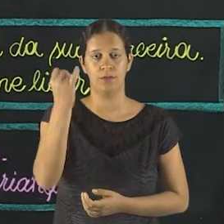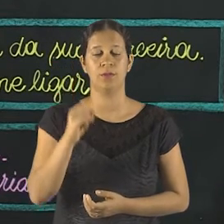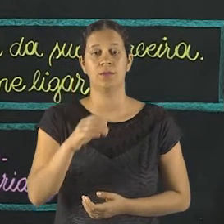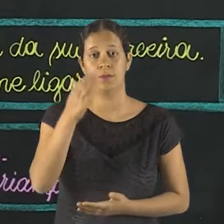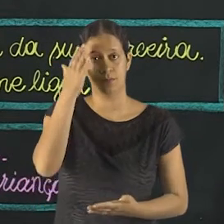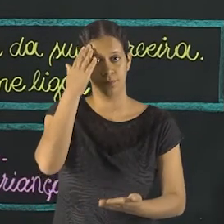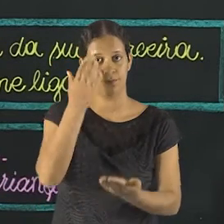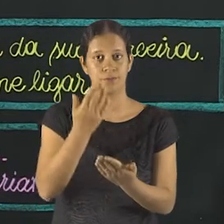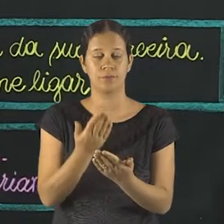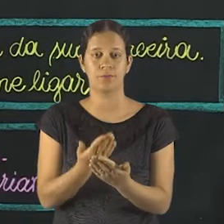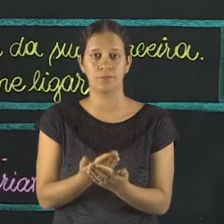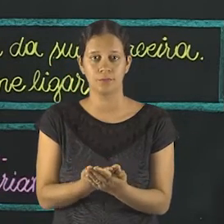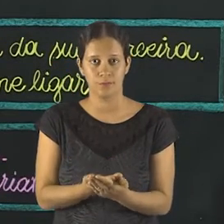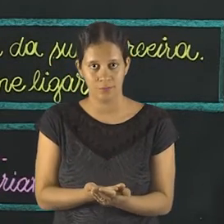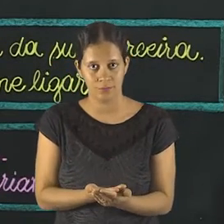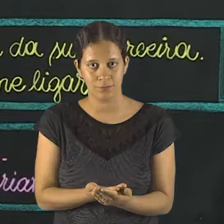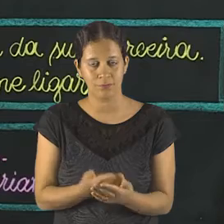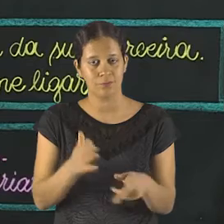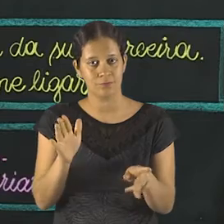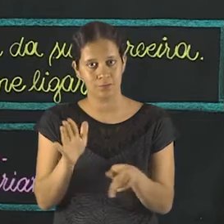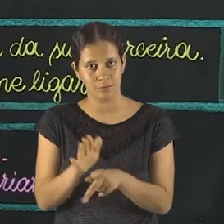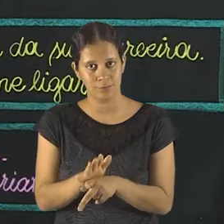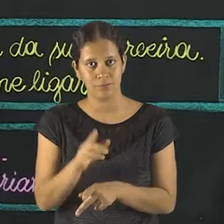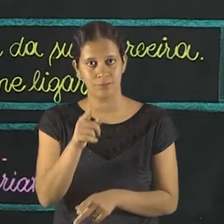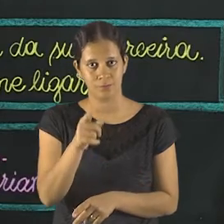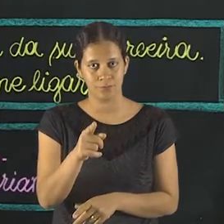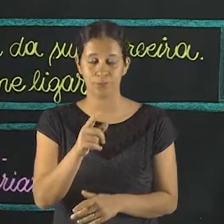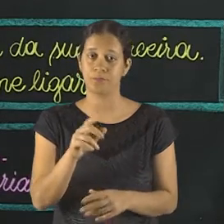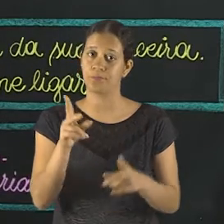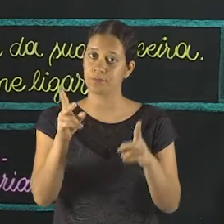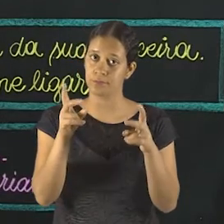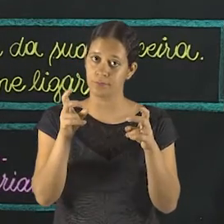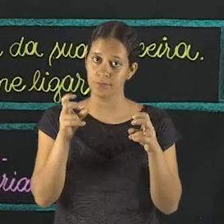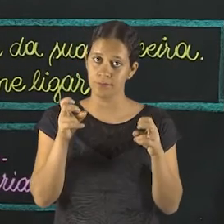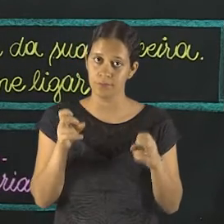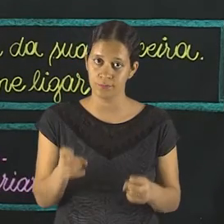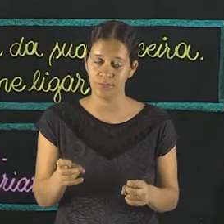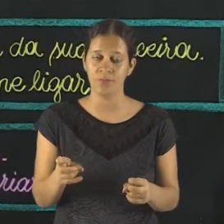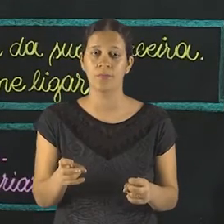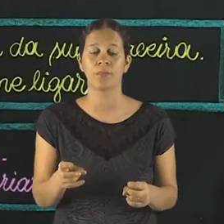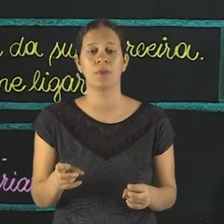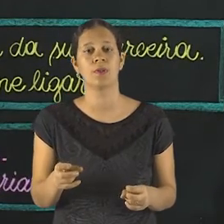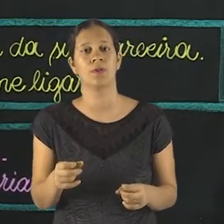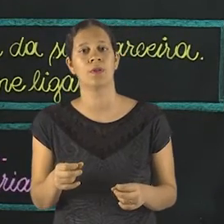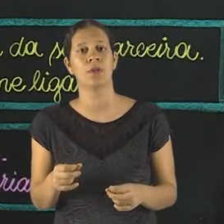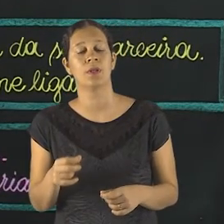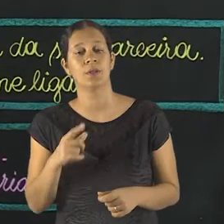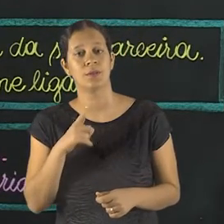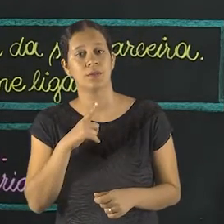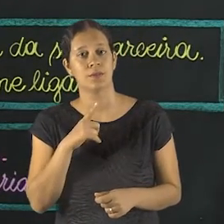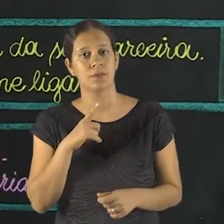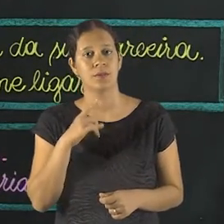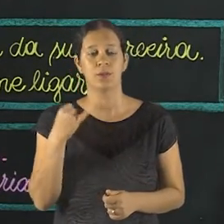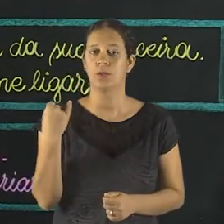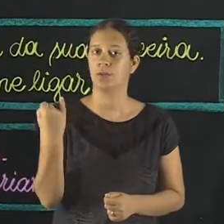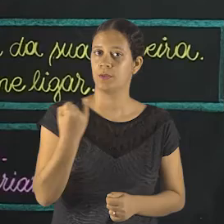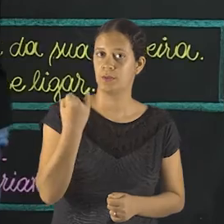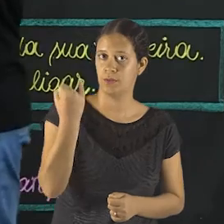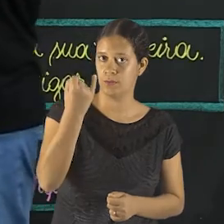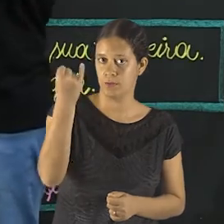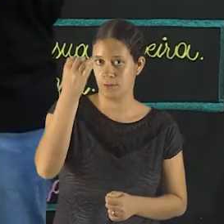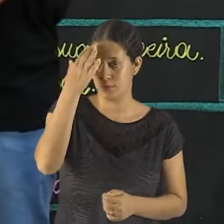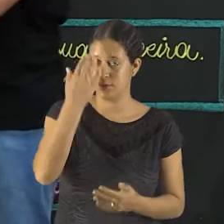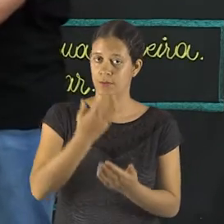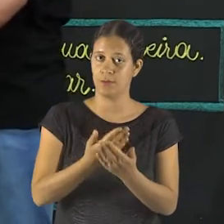fundamental acreditar em si mesmo. Perceba, nós temos aqui um período composto, é